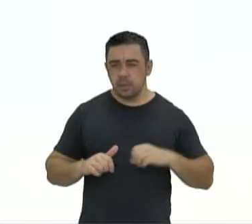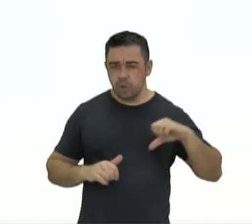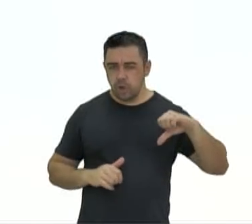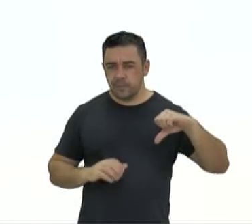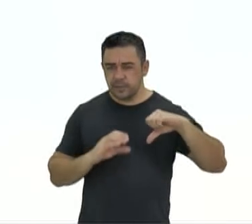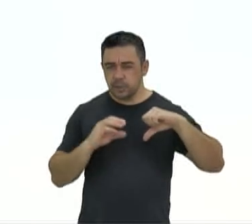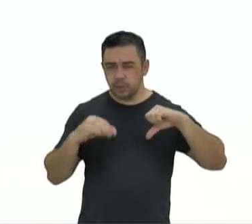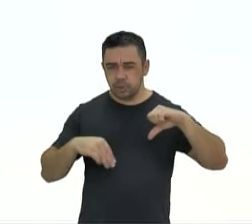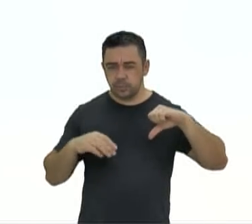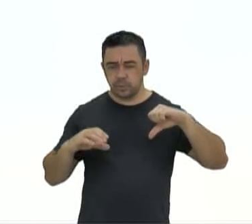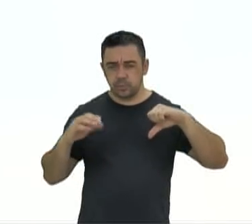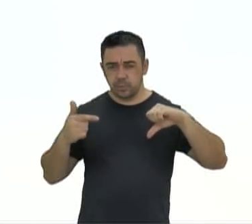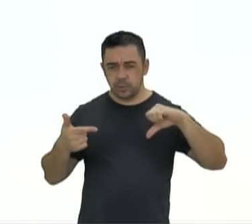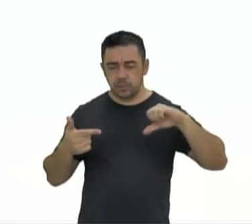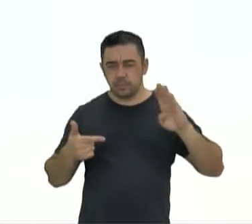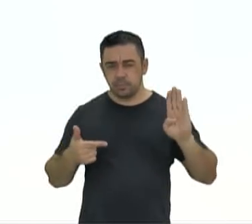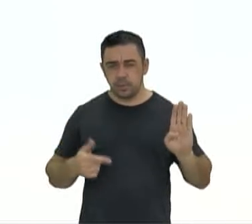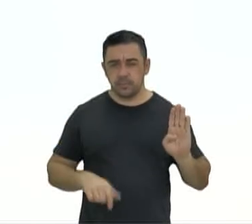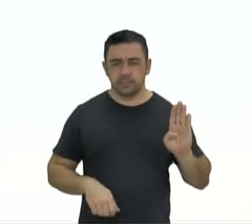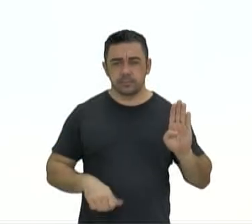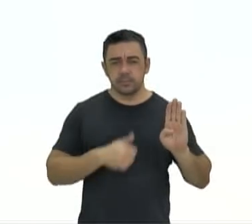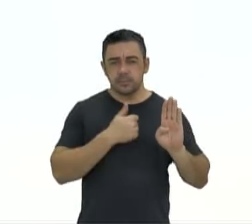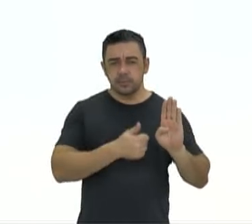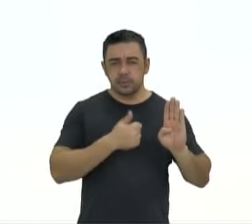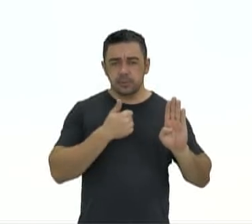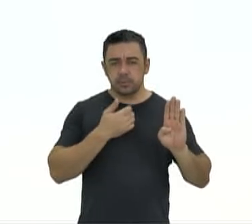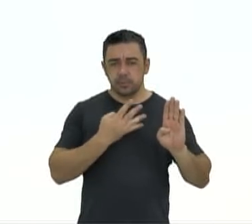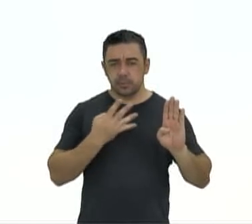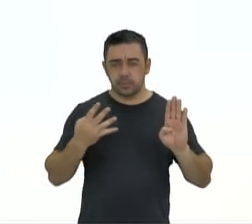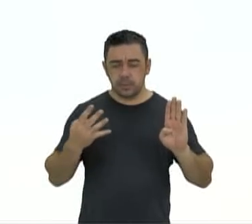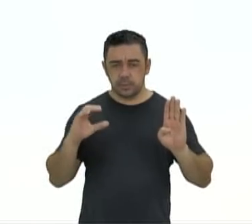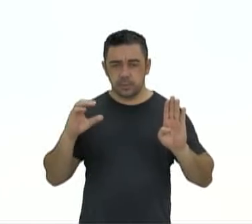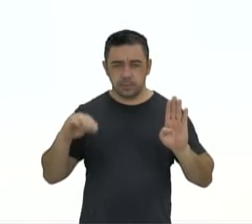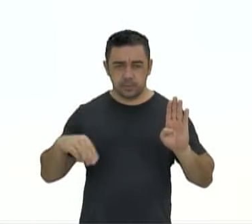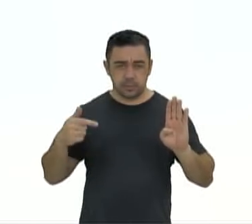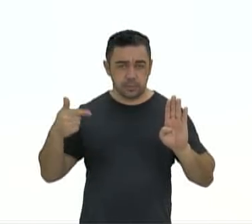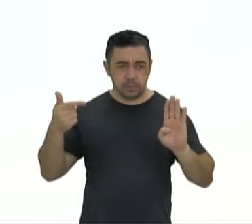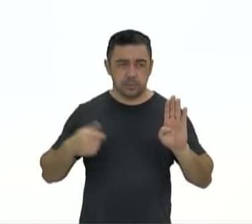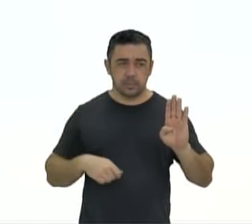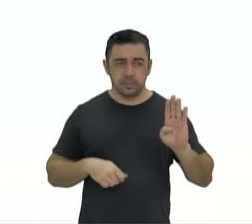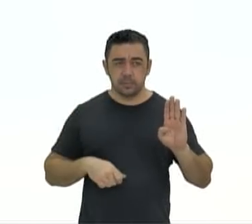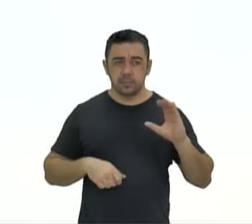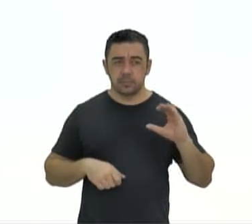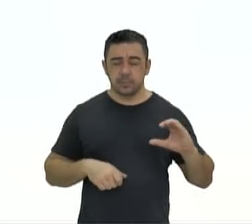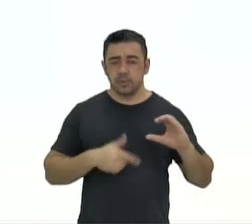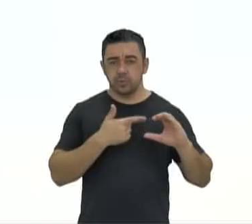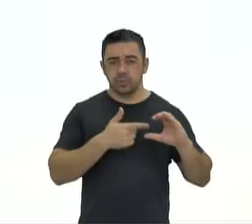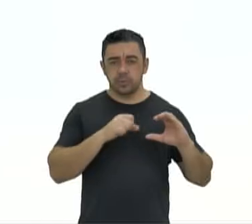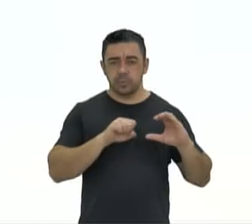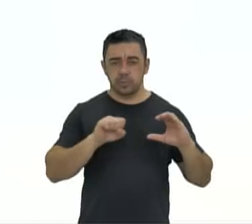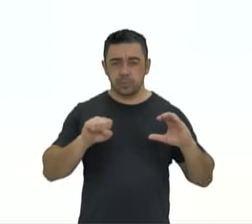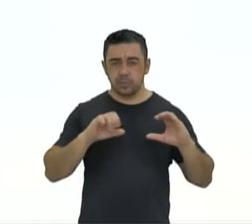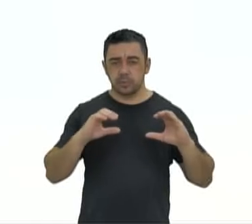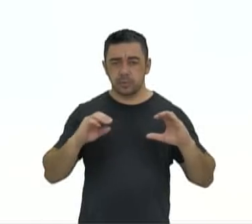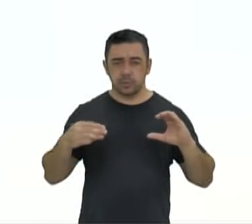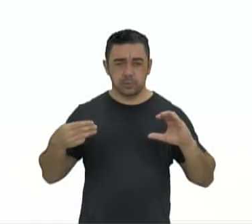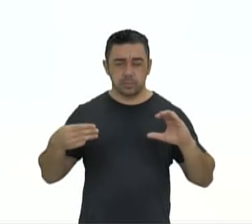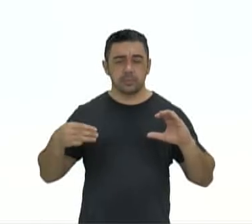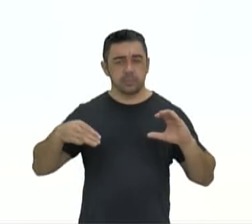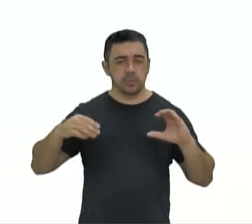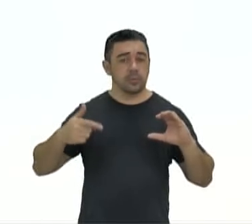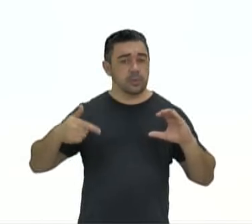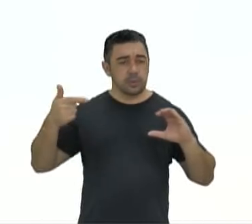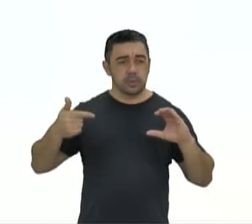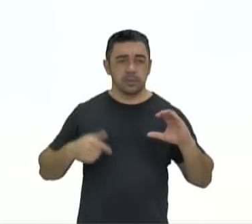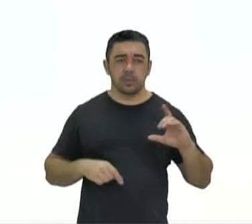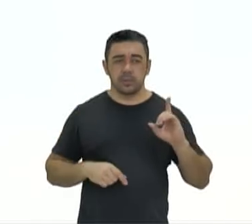centímetros quadrados. Letra B, 144 centímetros quadrados. Letra C, 288 centímetros quadrados. Ou a letra